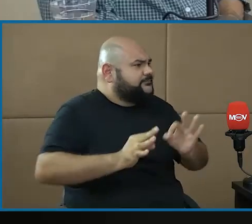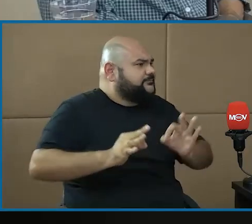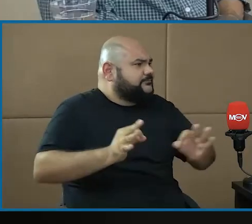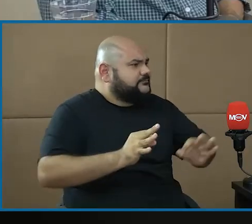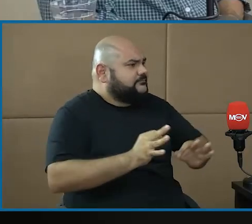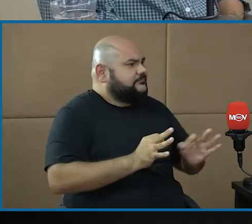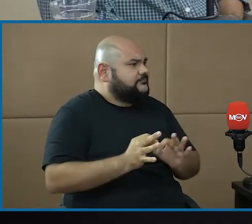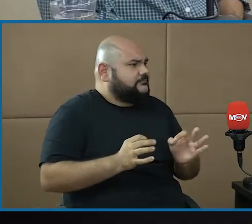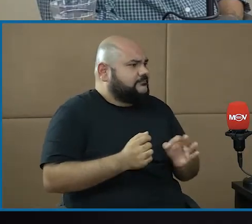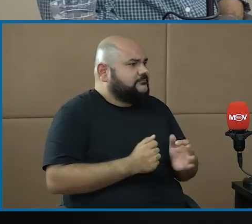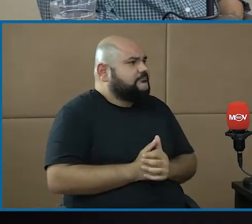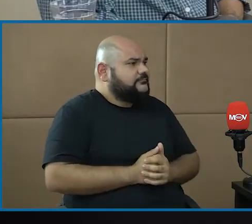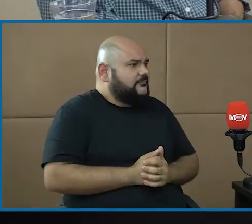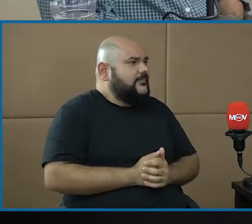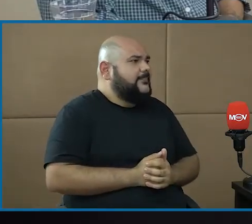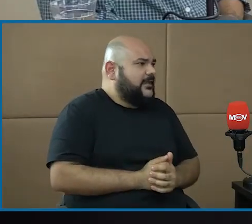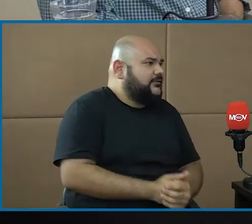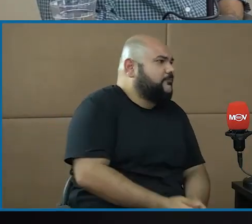local...